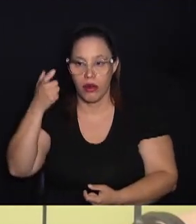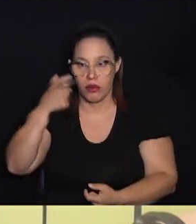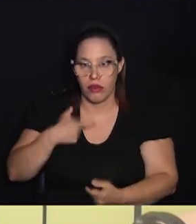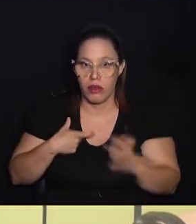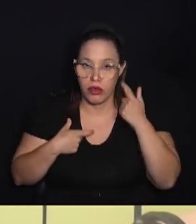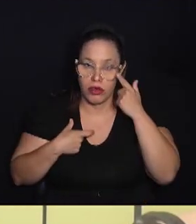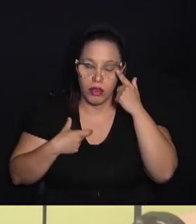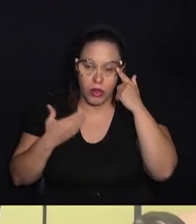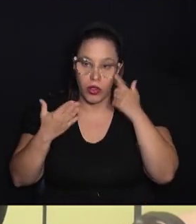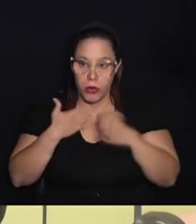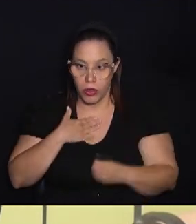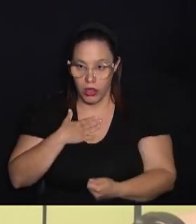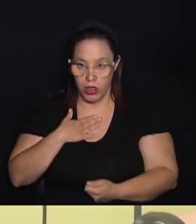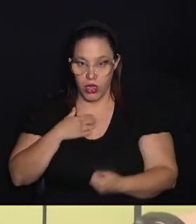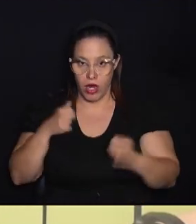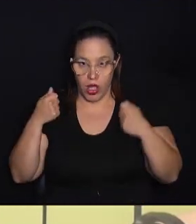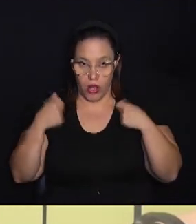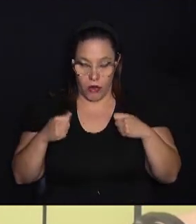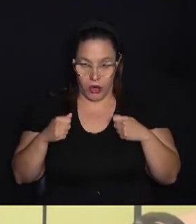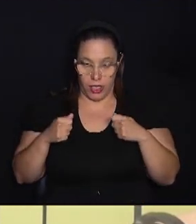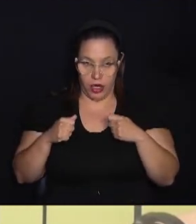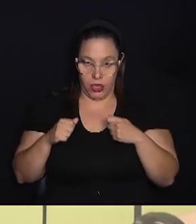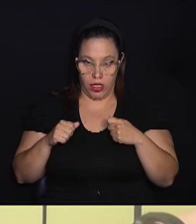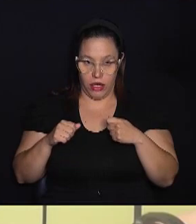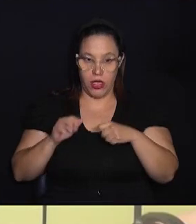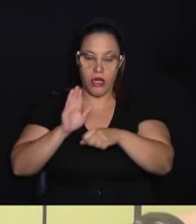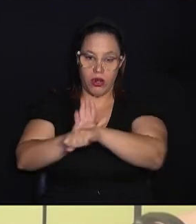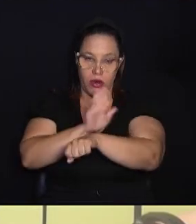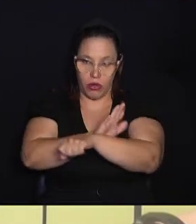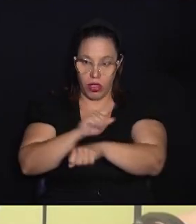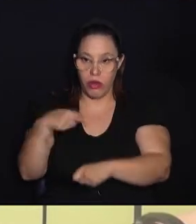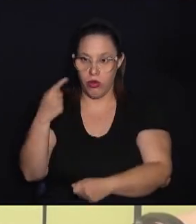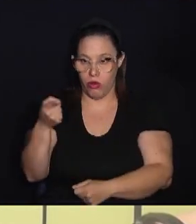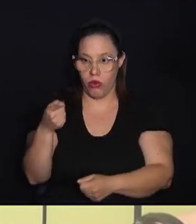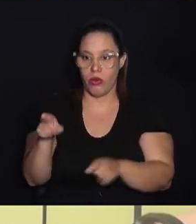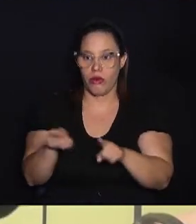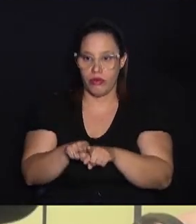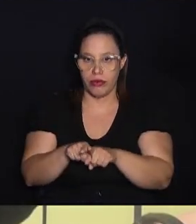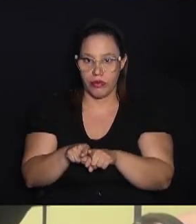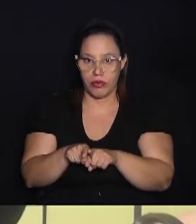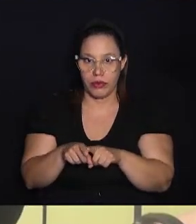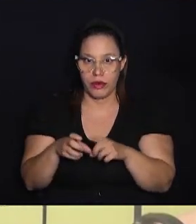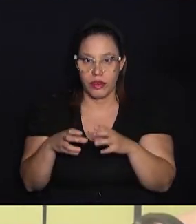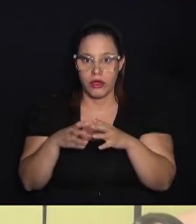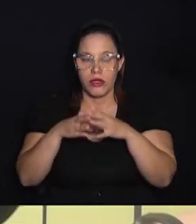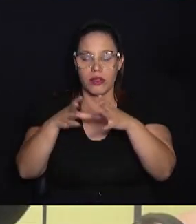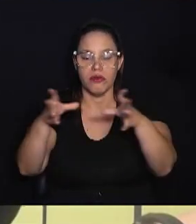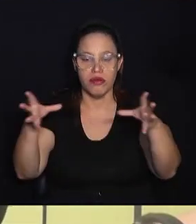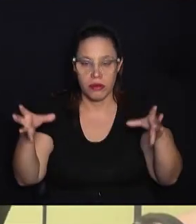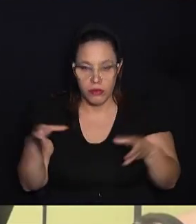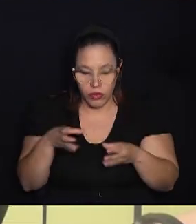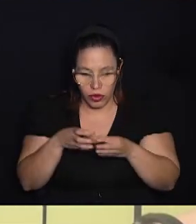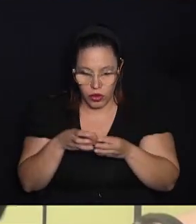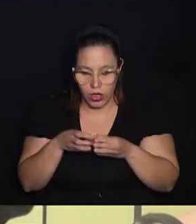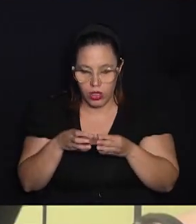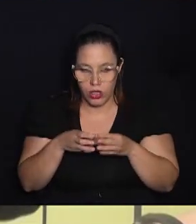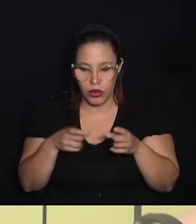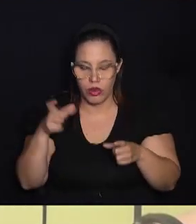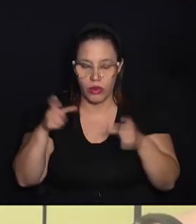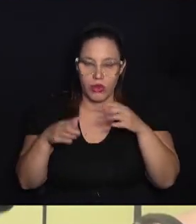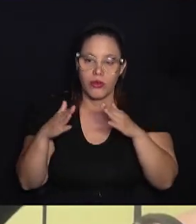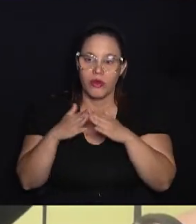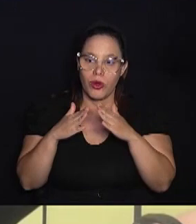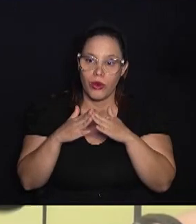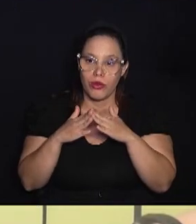bem-estar para além das coisas que me fazem bem e me trazem saúde é pensar como que isso reverbera no coletivo onde eu habito